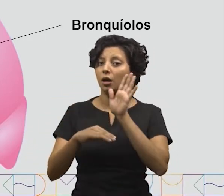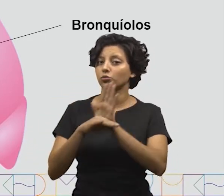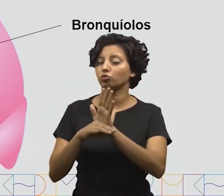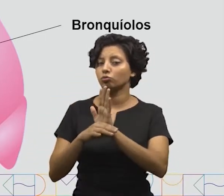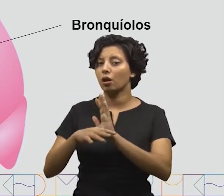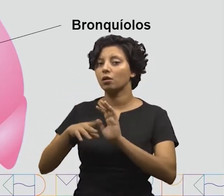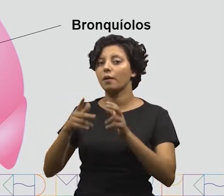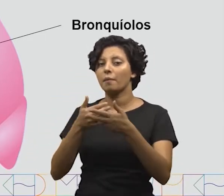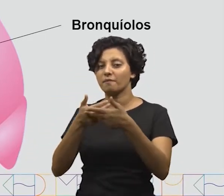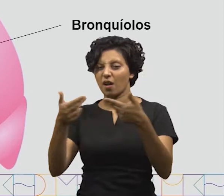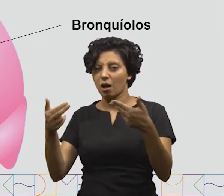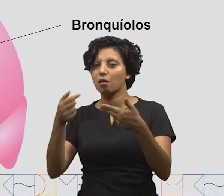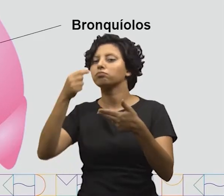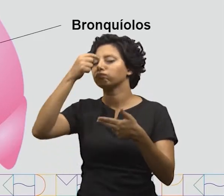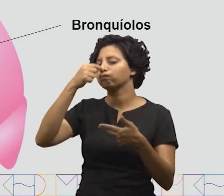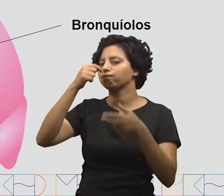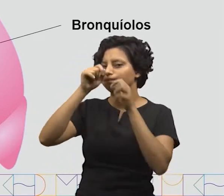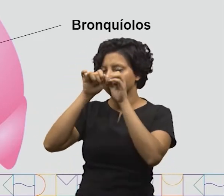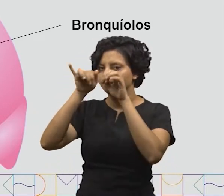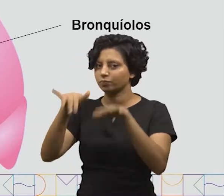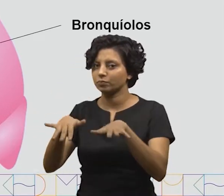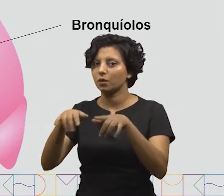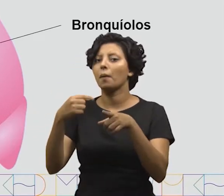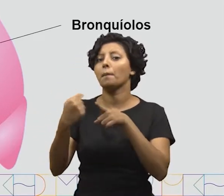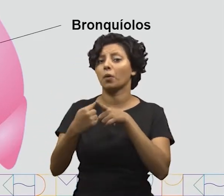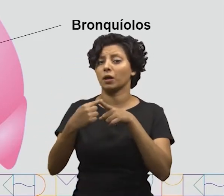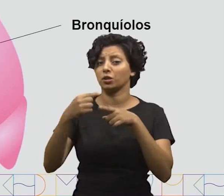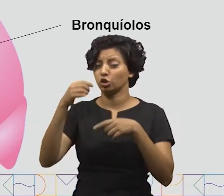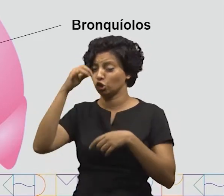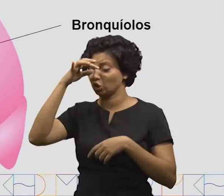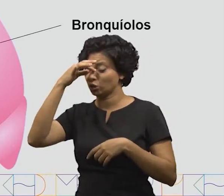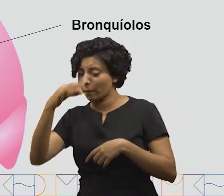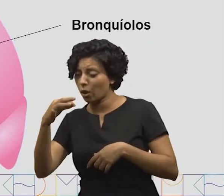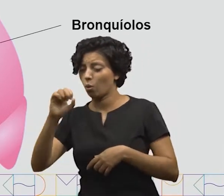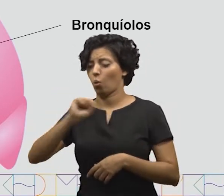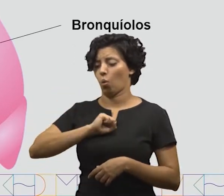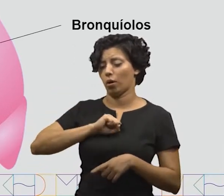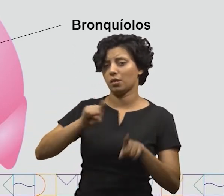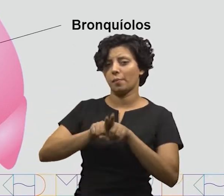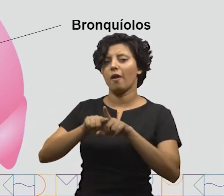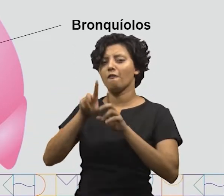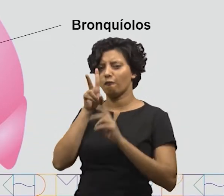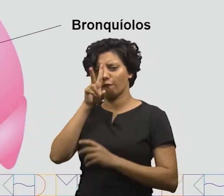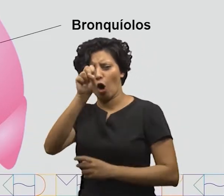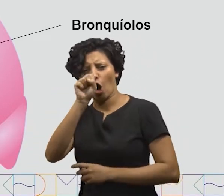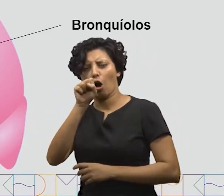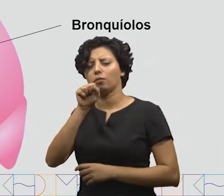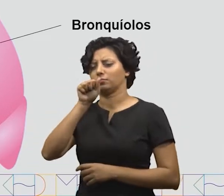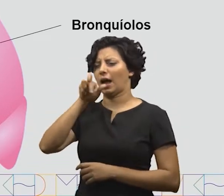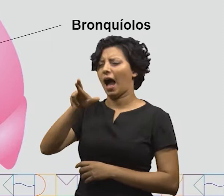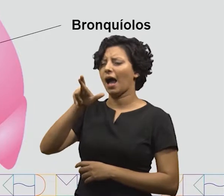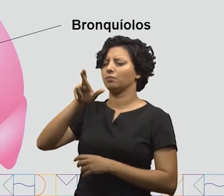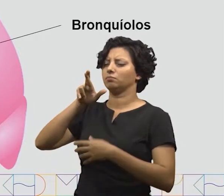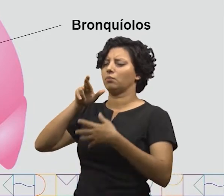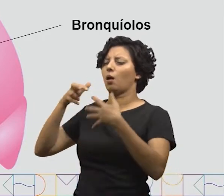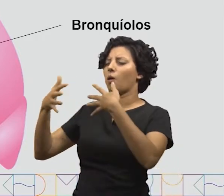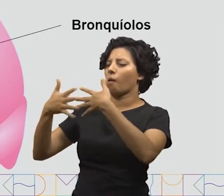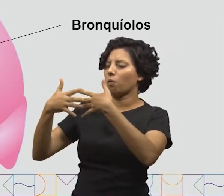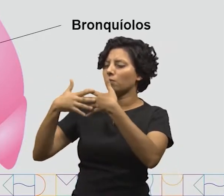vias aéreas. Isso porque espirro e tosse forçam ao ar sair do